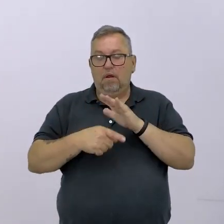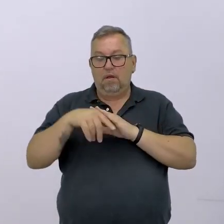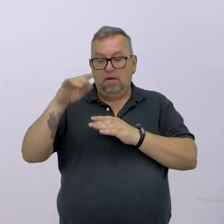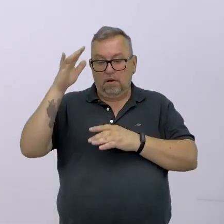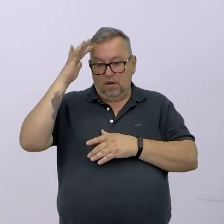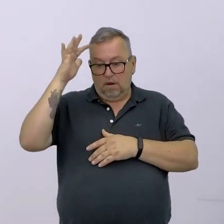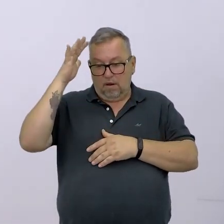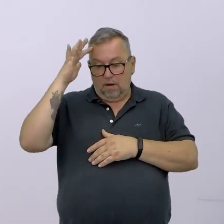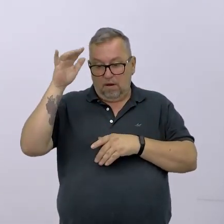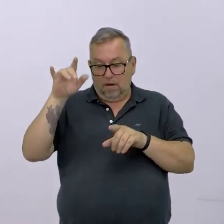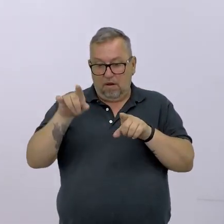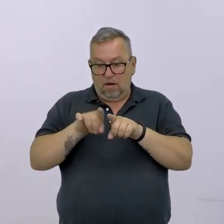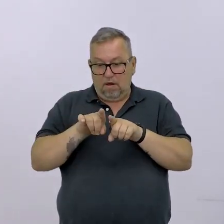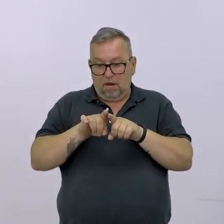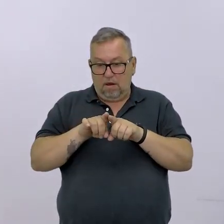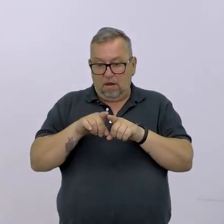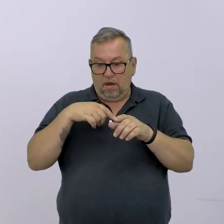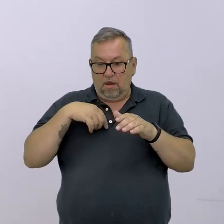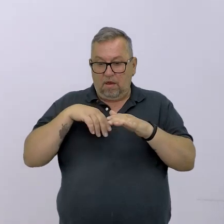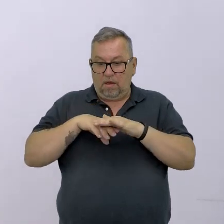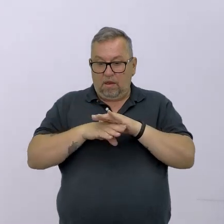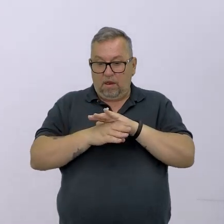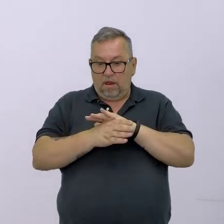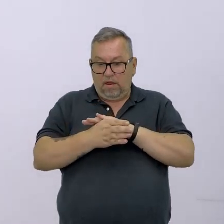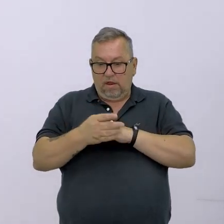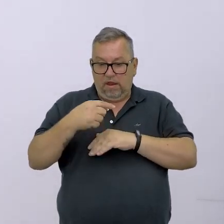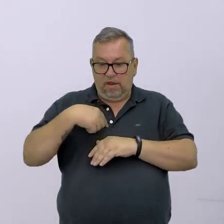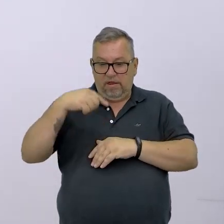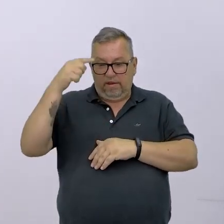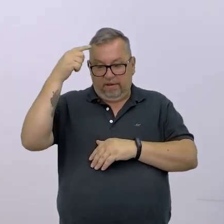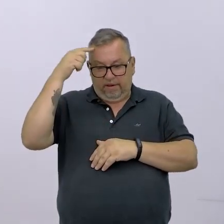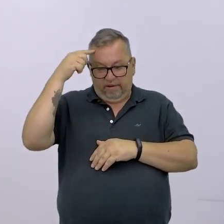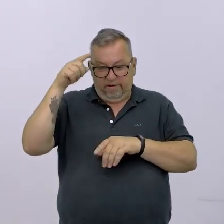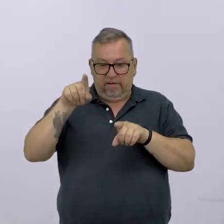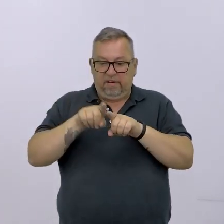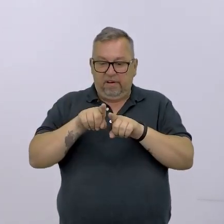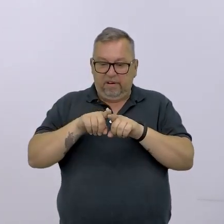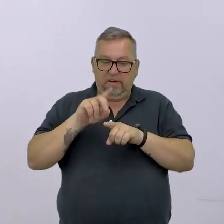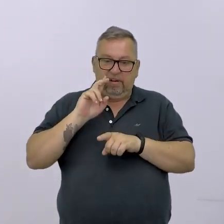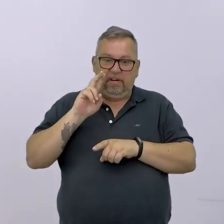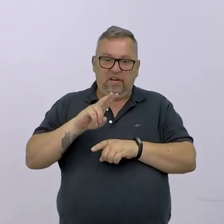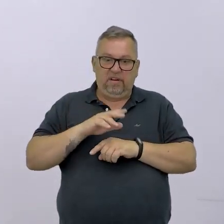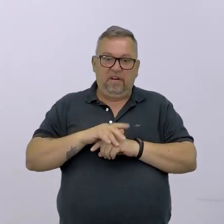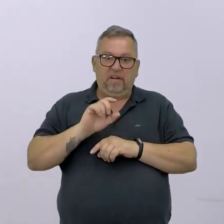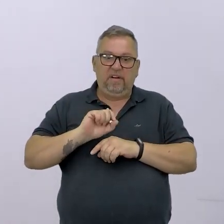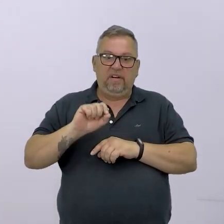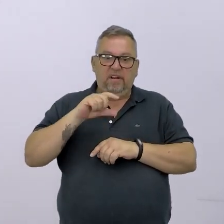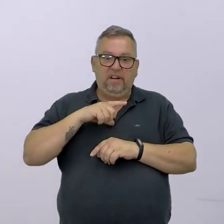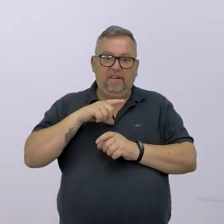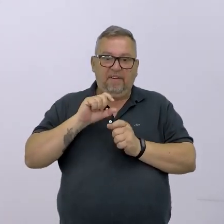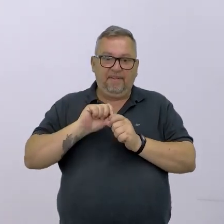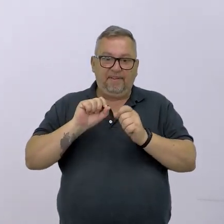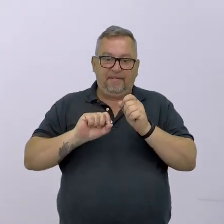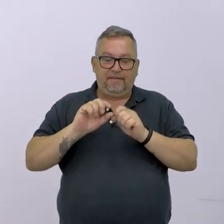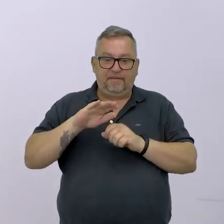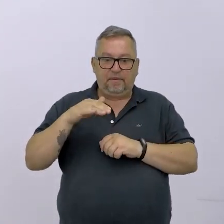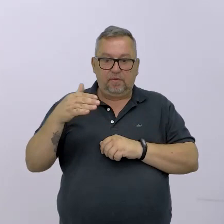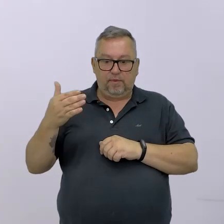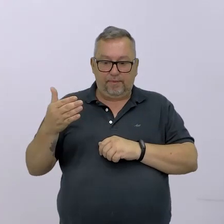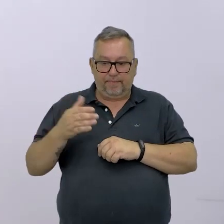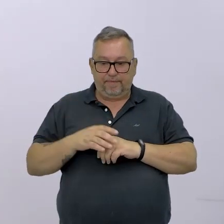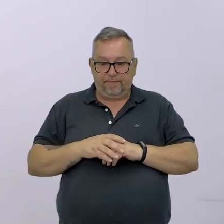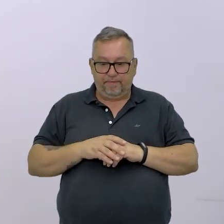filosofia, tradições filosóficas, pressuposições filosóficas que levavam a um lado ou a